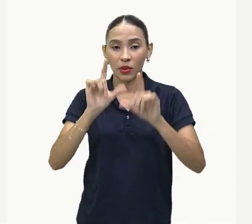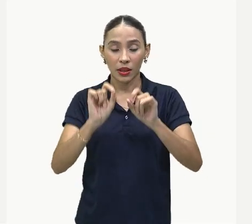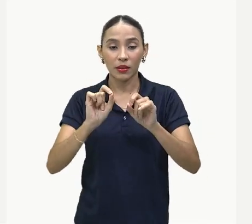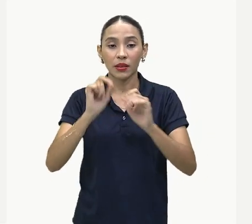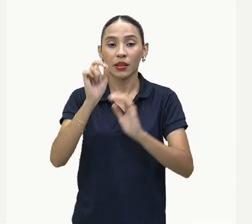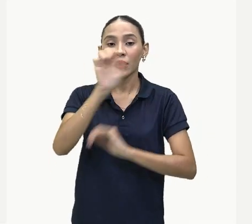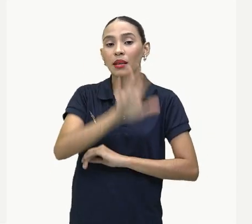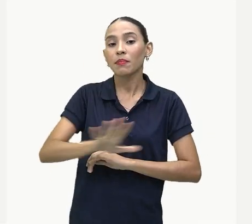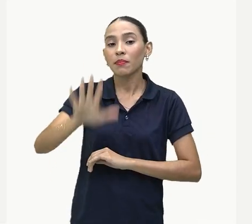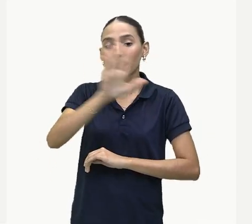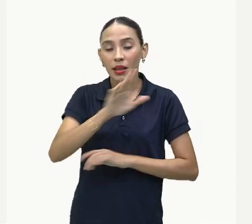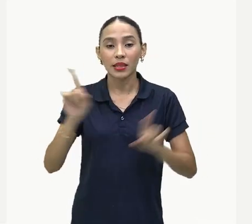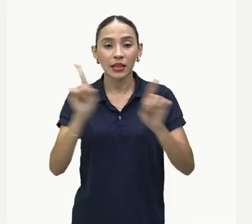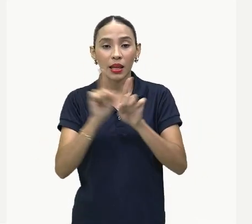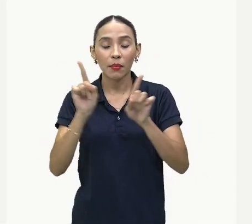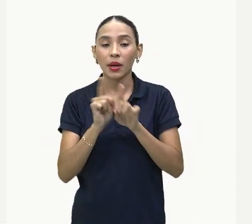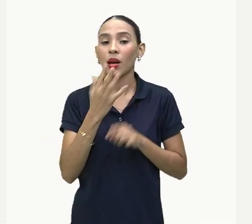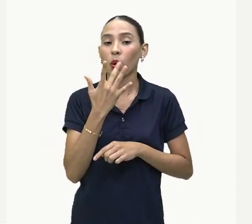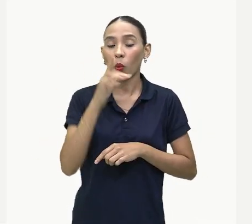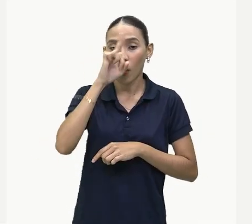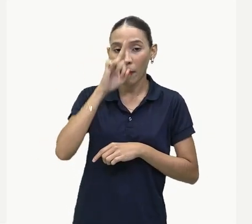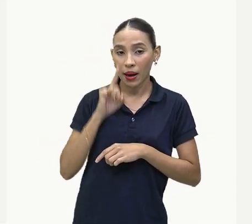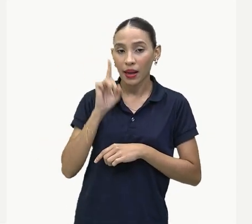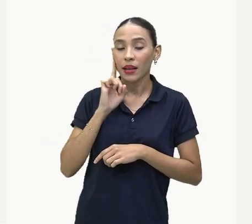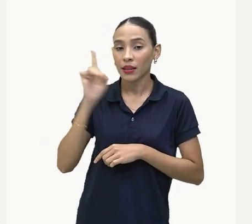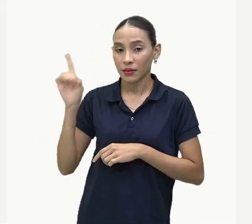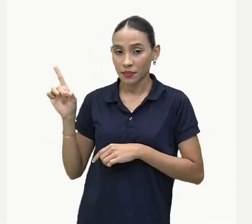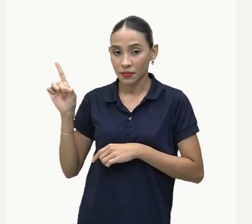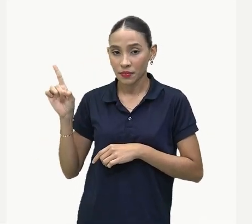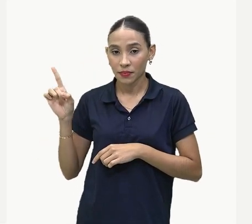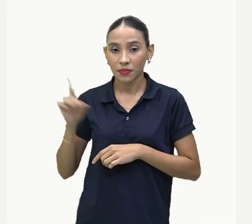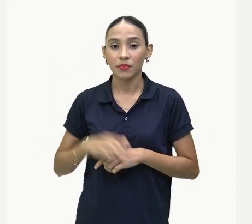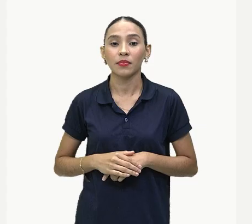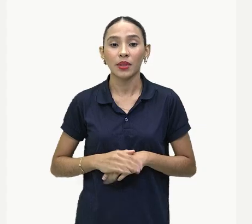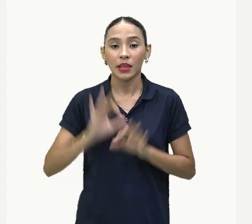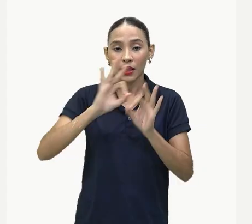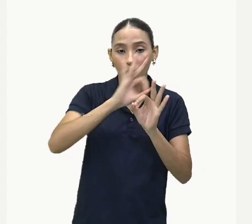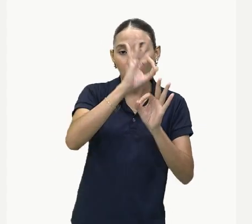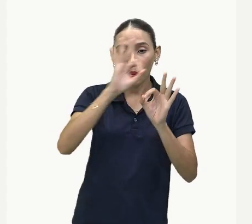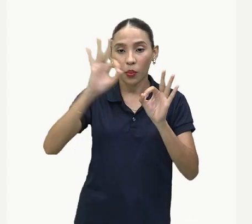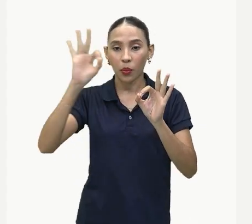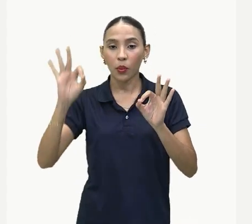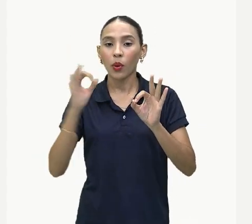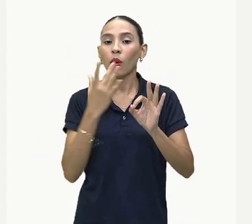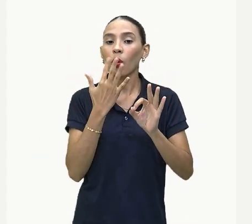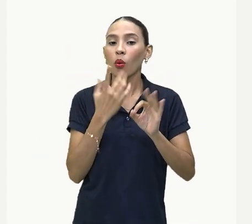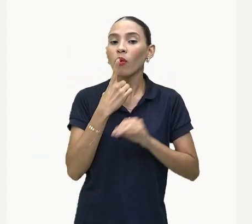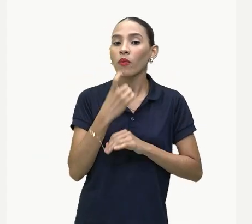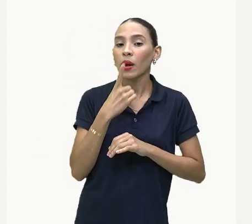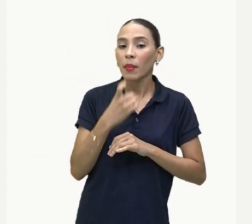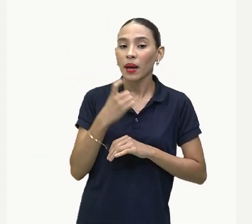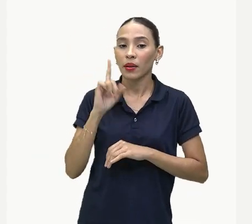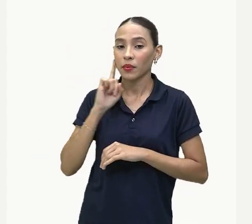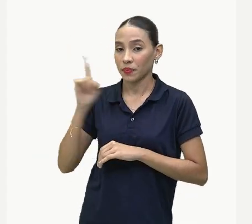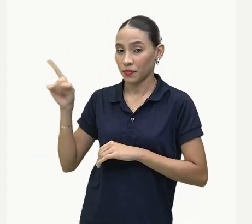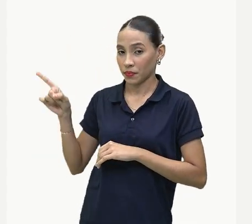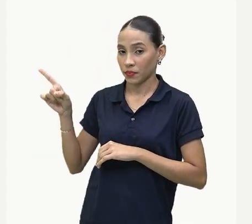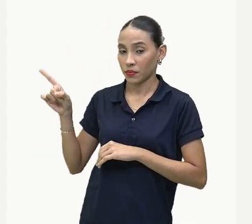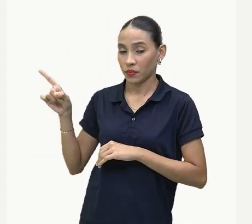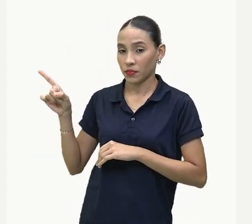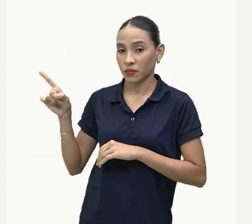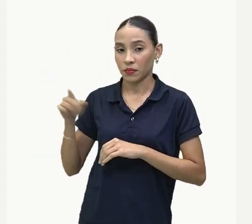mapa também pela cor amarela e circundada aí por um contorno